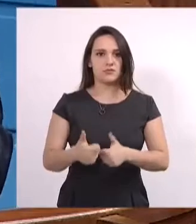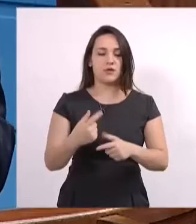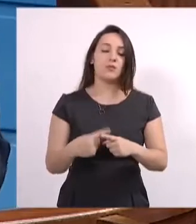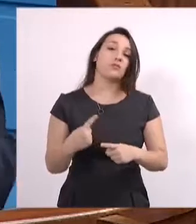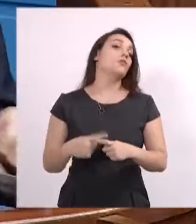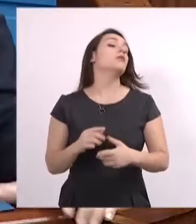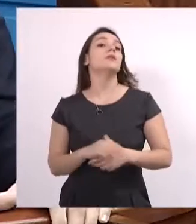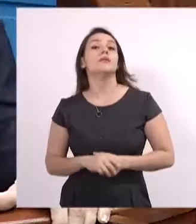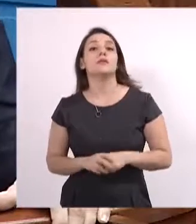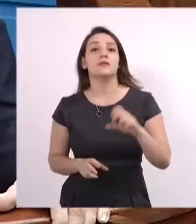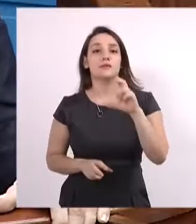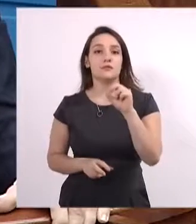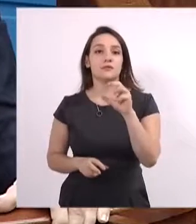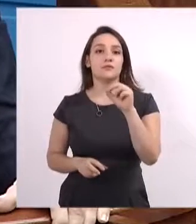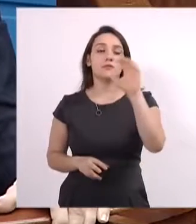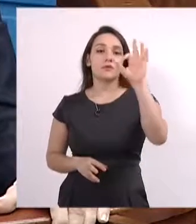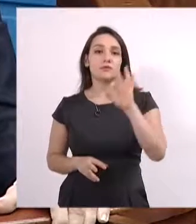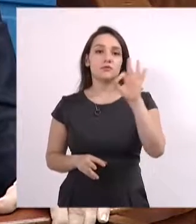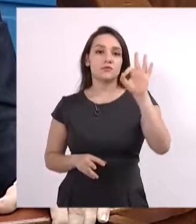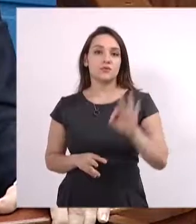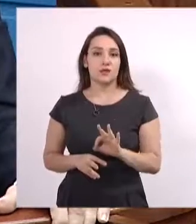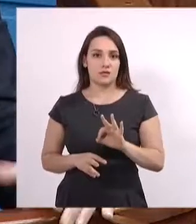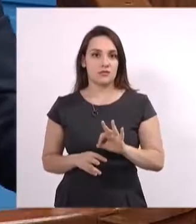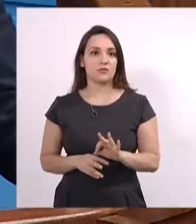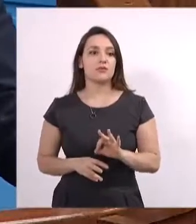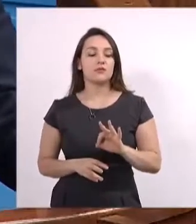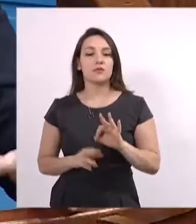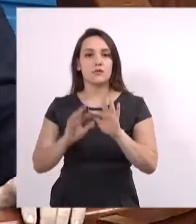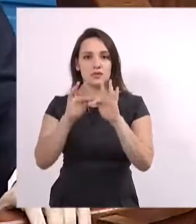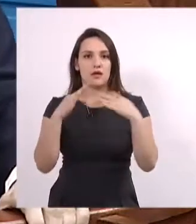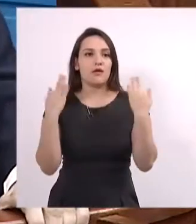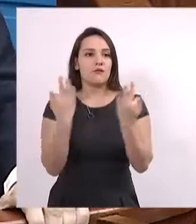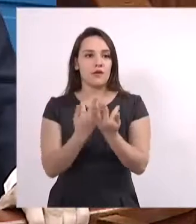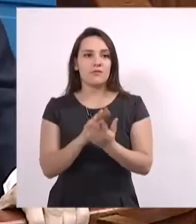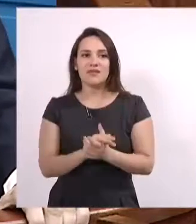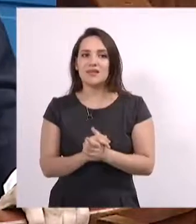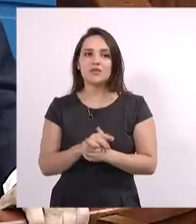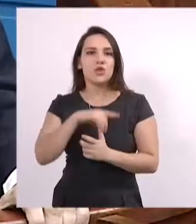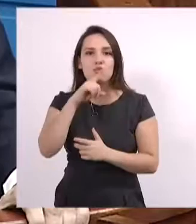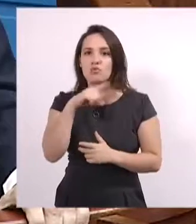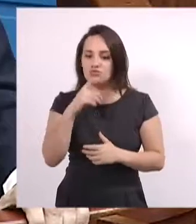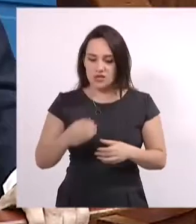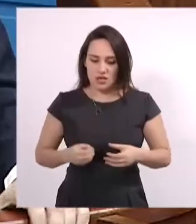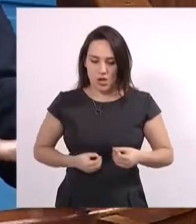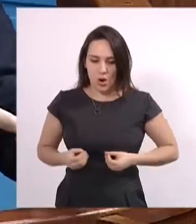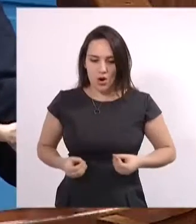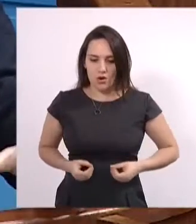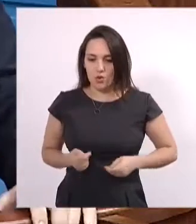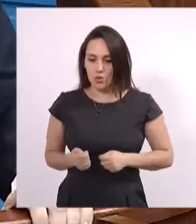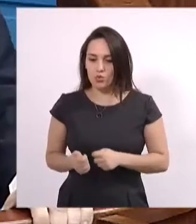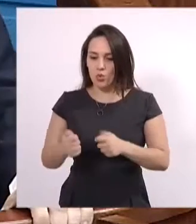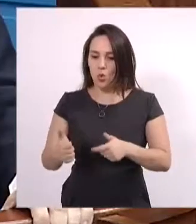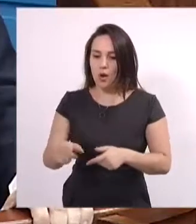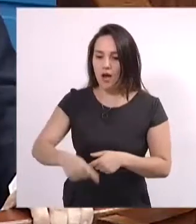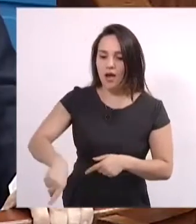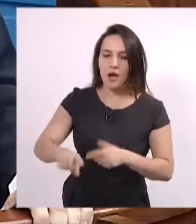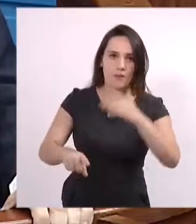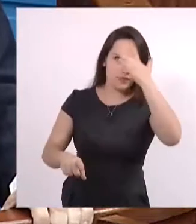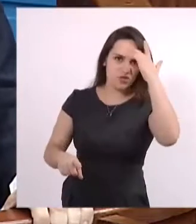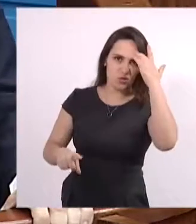das famílias são negativas doadoras. Ou seja,